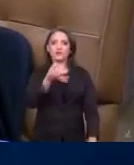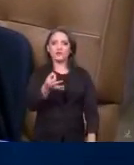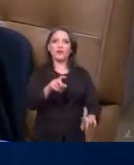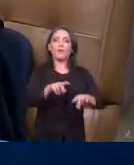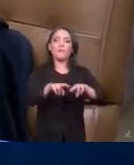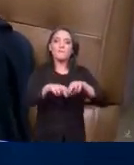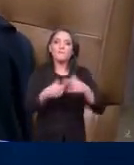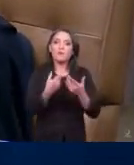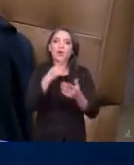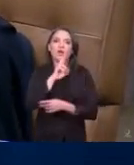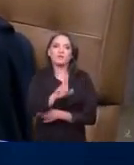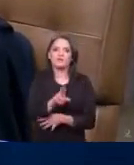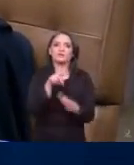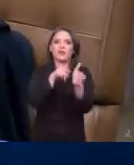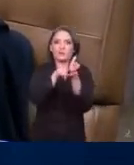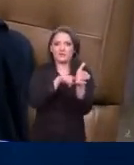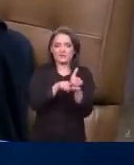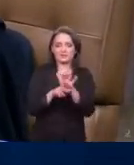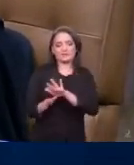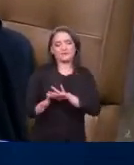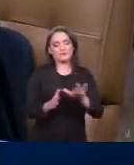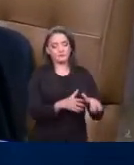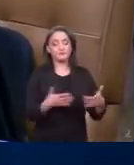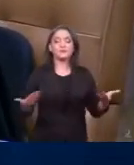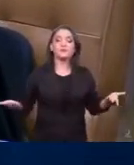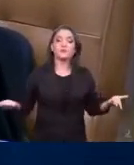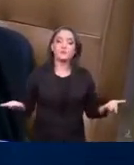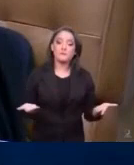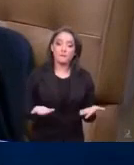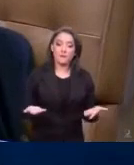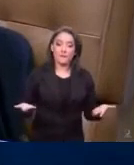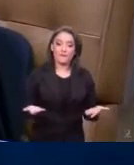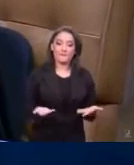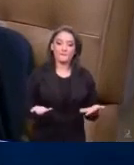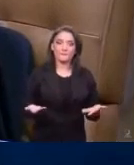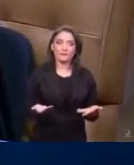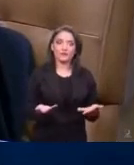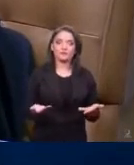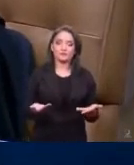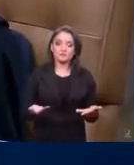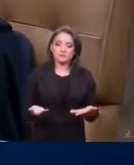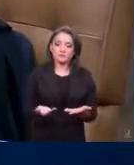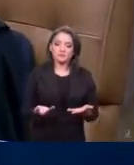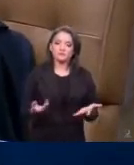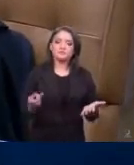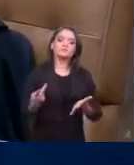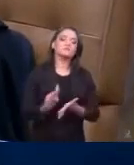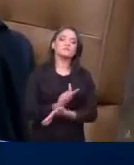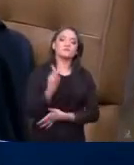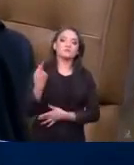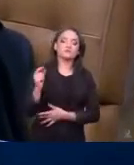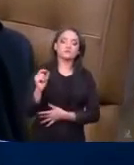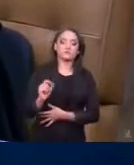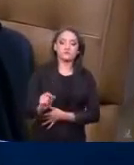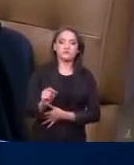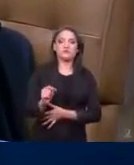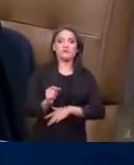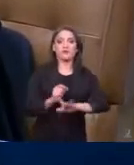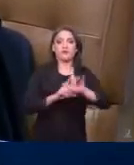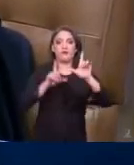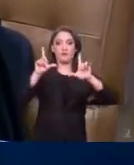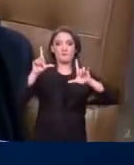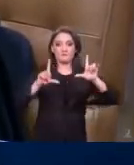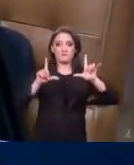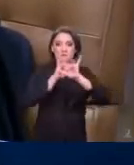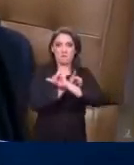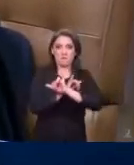governo. Então, não cabe, por exemplo, qualquer governante dizer que as Forças Armadas têm que dizer para o STF como interpretar a Constituição.